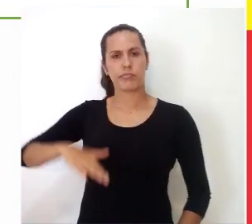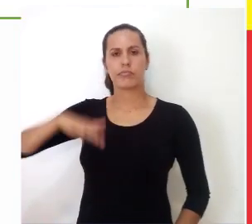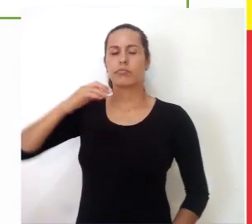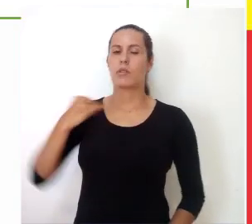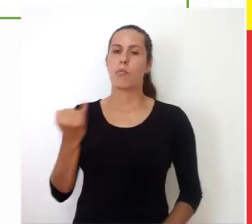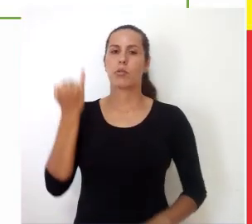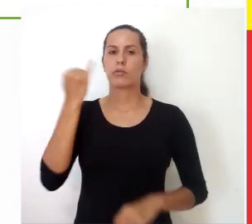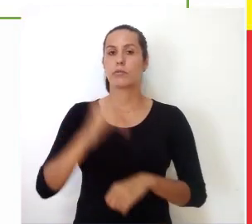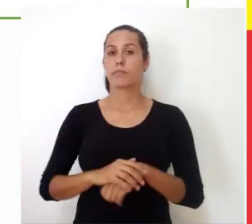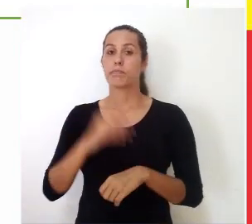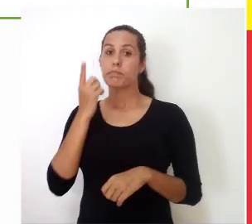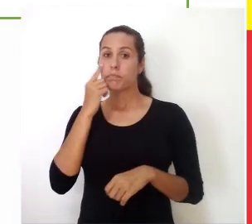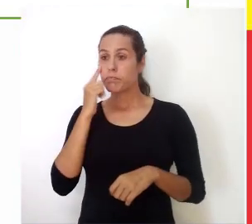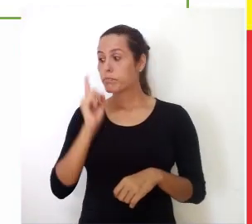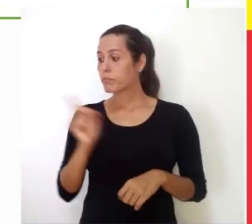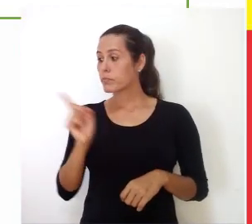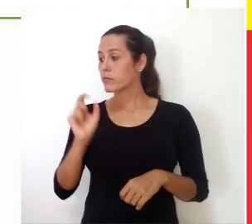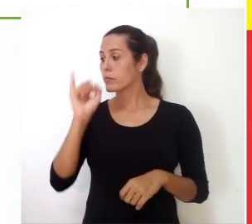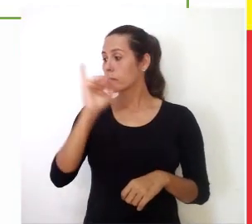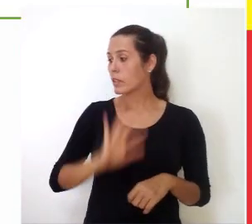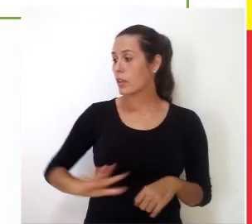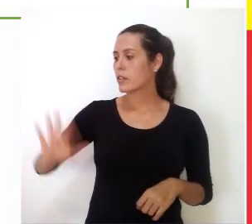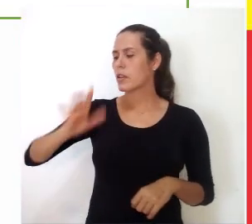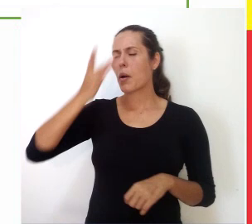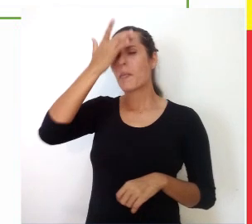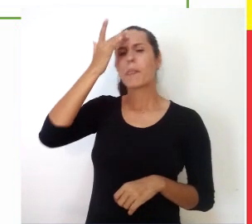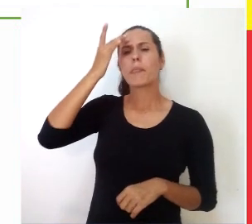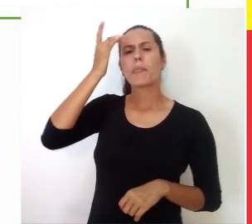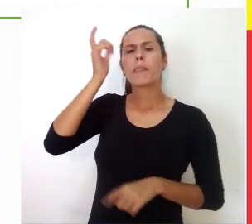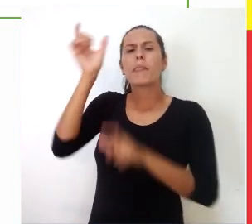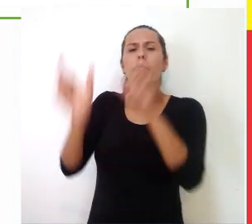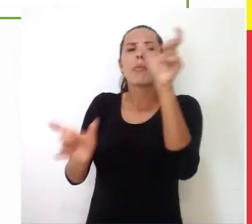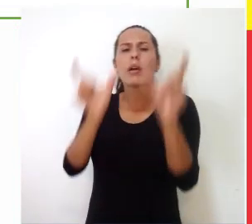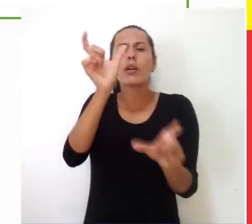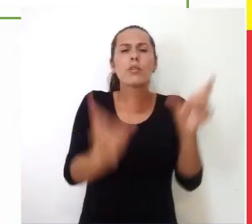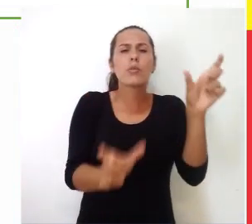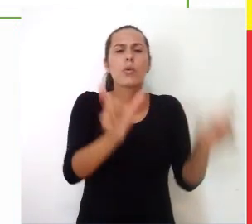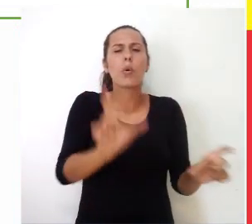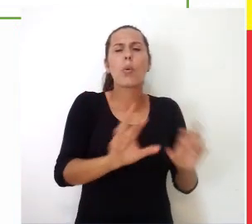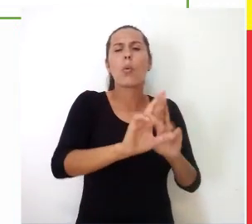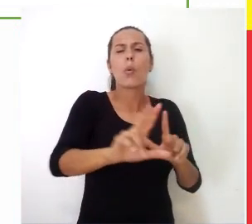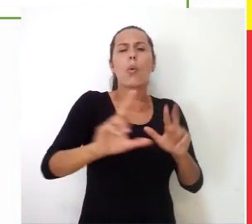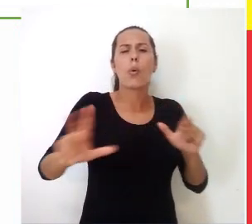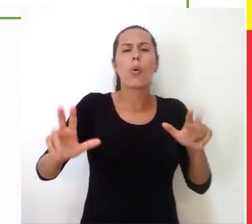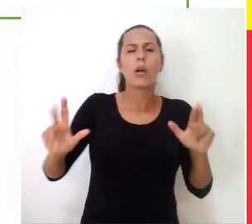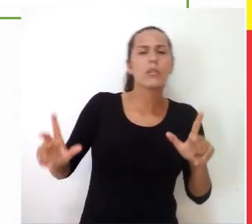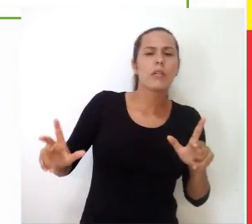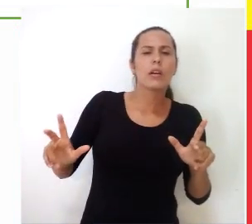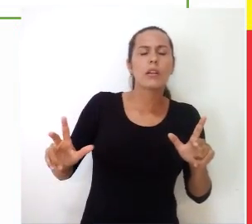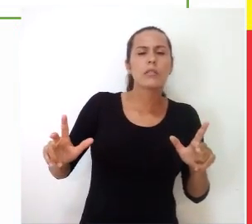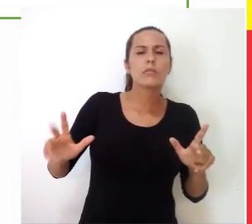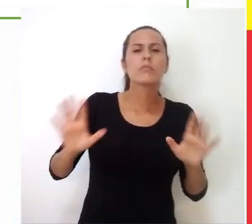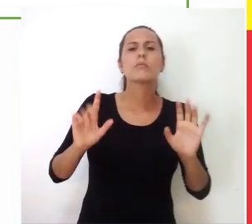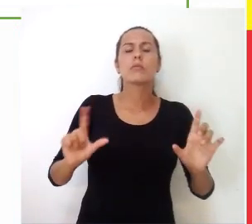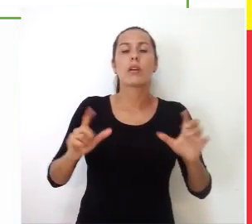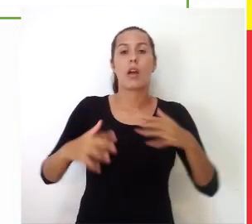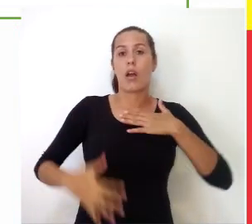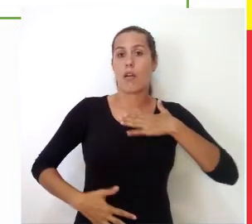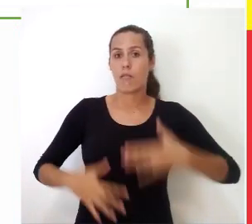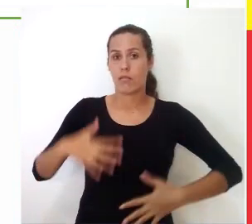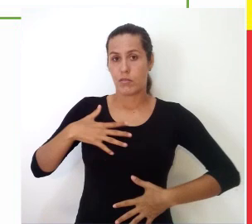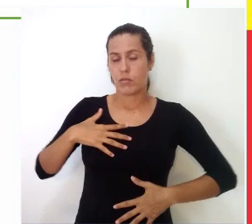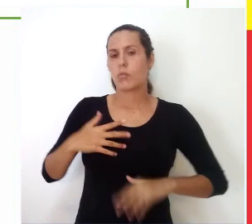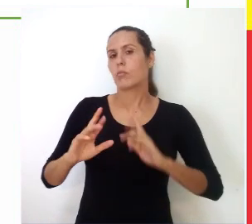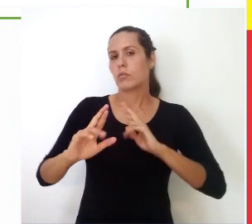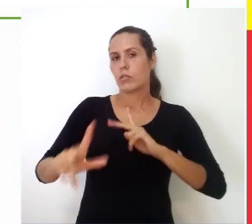tela, olha só esse desenho de pessoas diferentes, tanto fisicamente, certo? Quanto na questão de